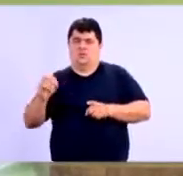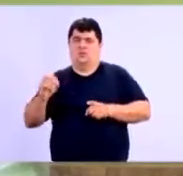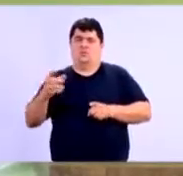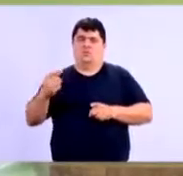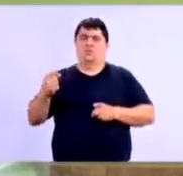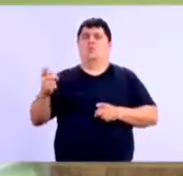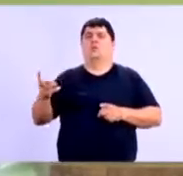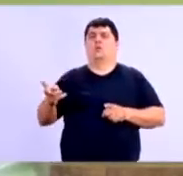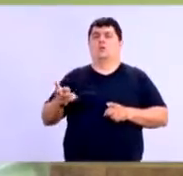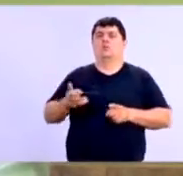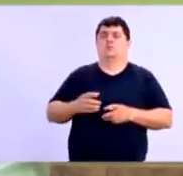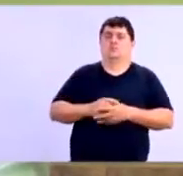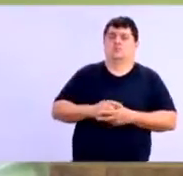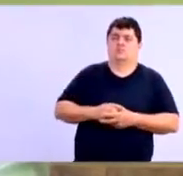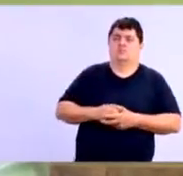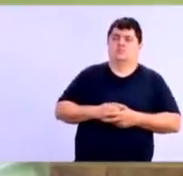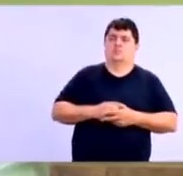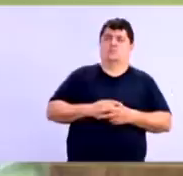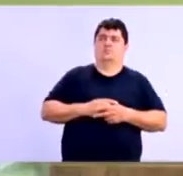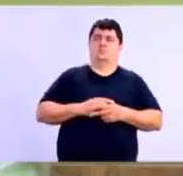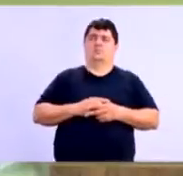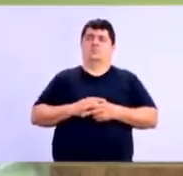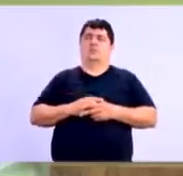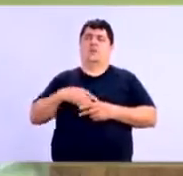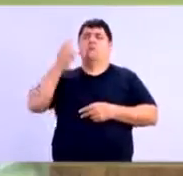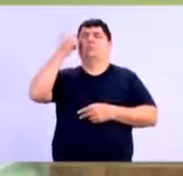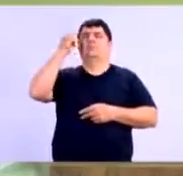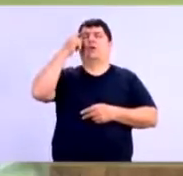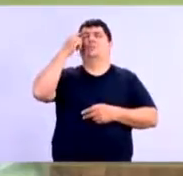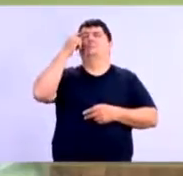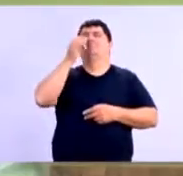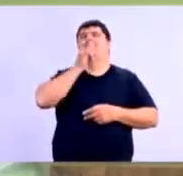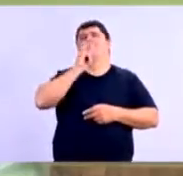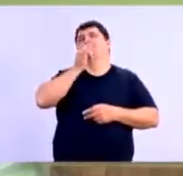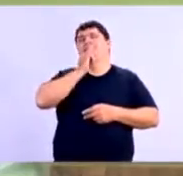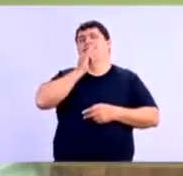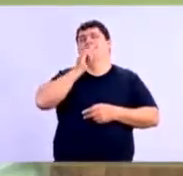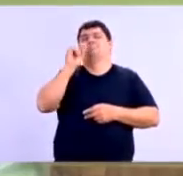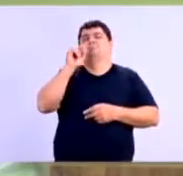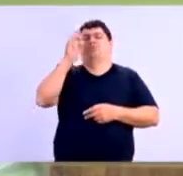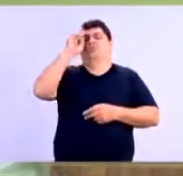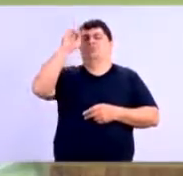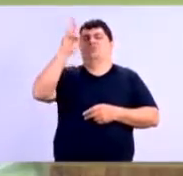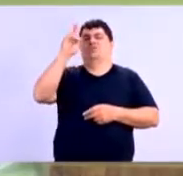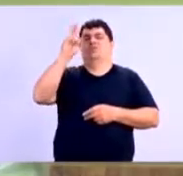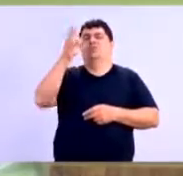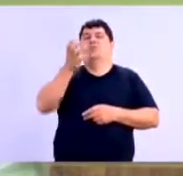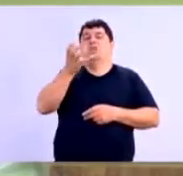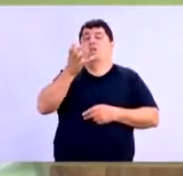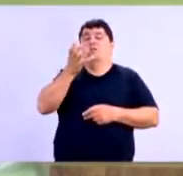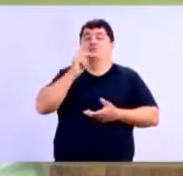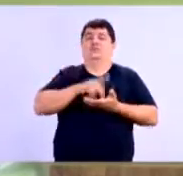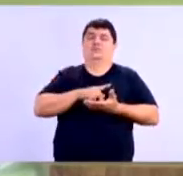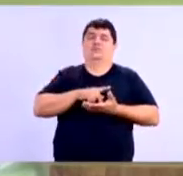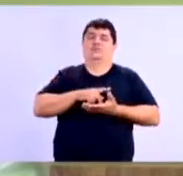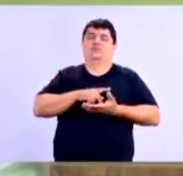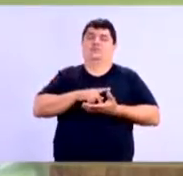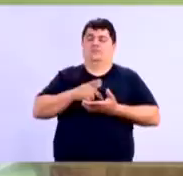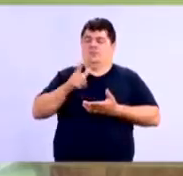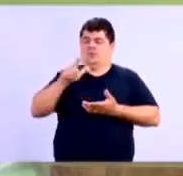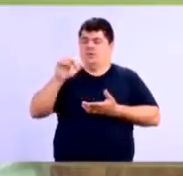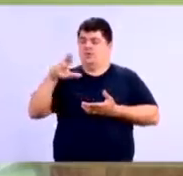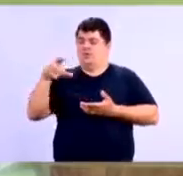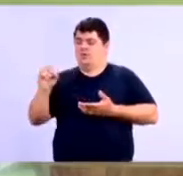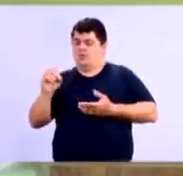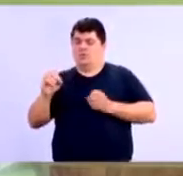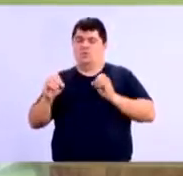rendeu, né? Qual a rentabilidade para isso? Então, assim, se a gente for pensar, o que o dono da empresa está mais interessado? Na lucratividade ou